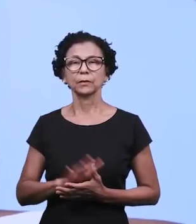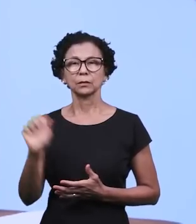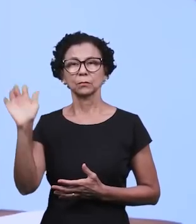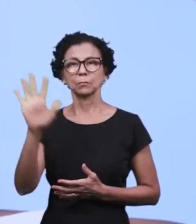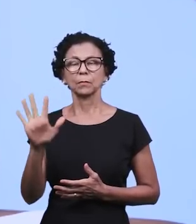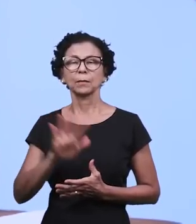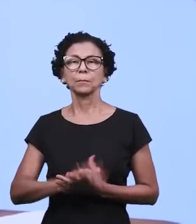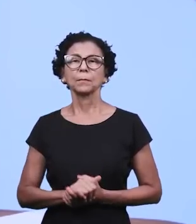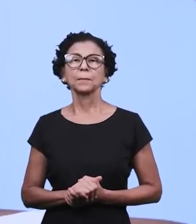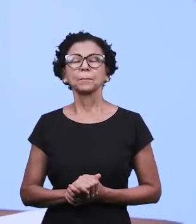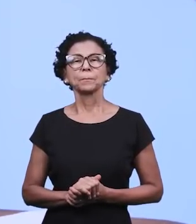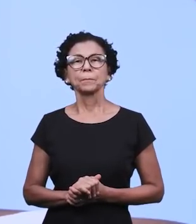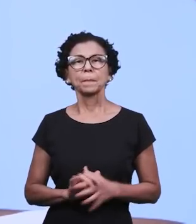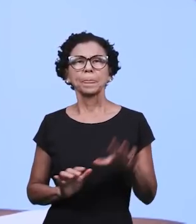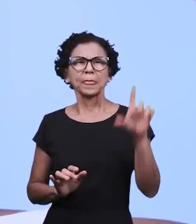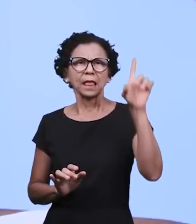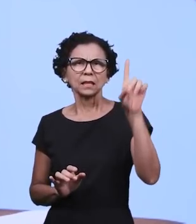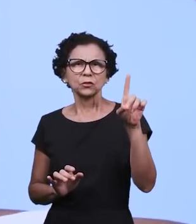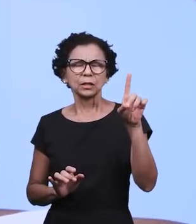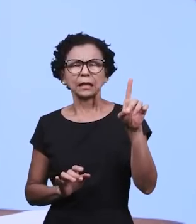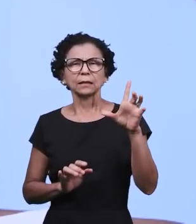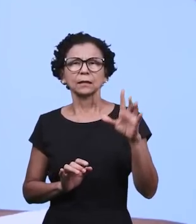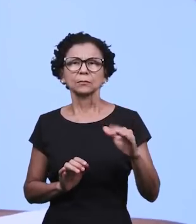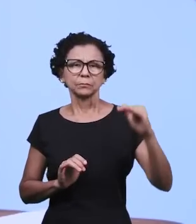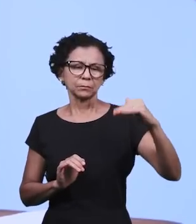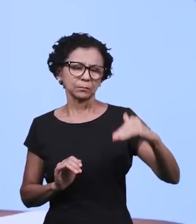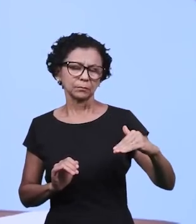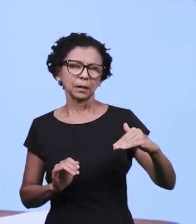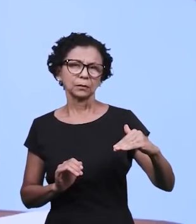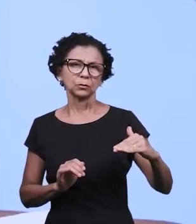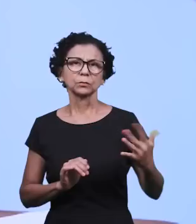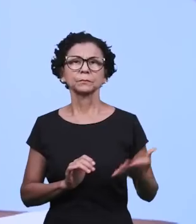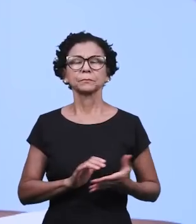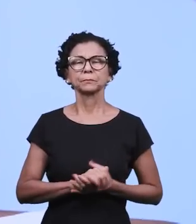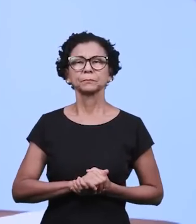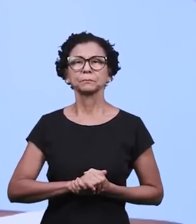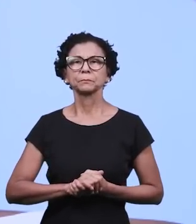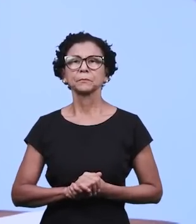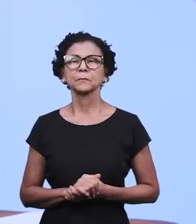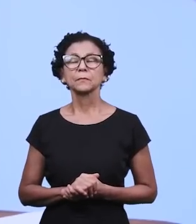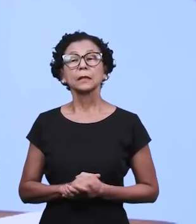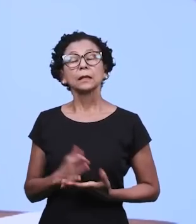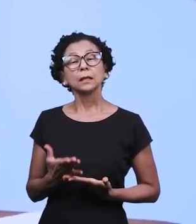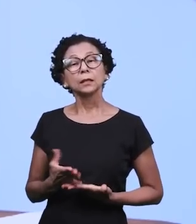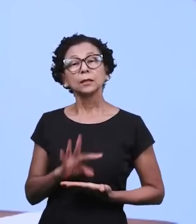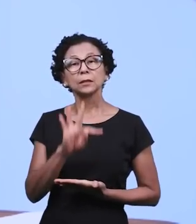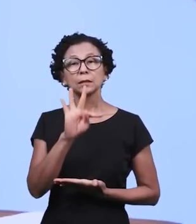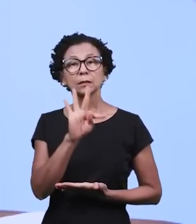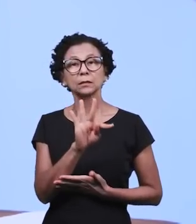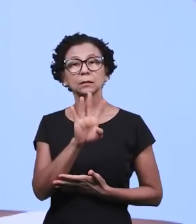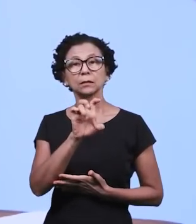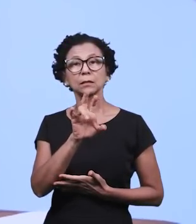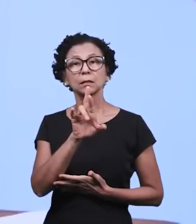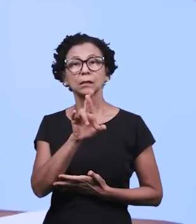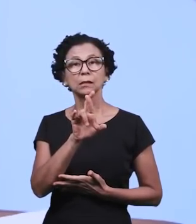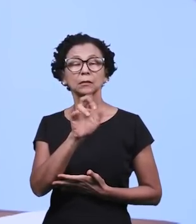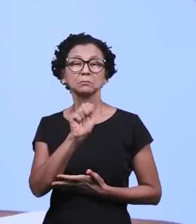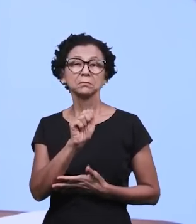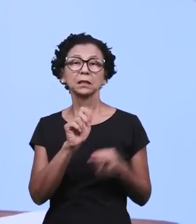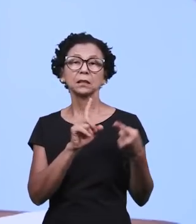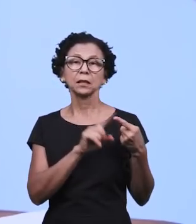Abraão até chegar na terra de Canaã. Mas essa família morava em Ur dos Caldeus, que ficava na região entre